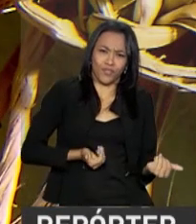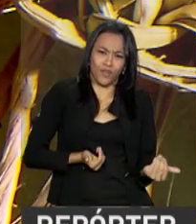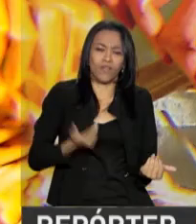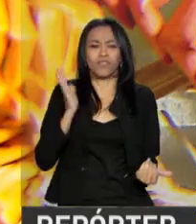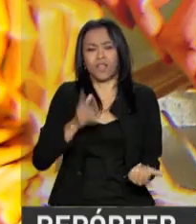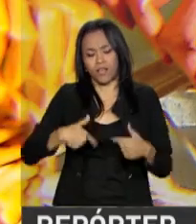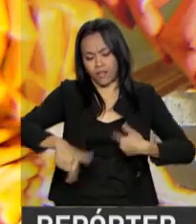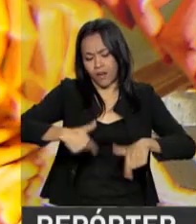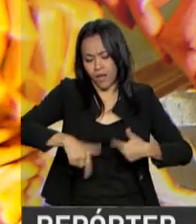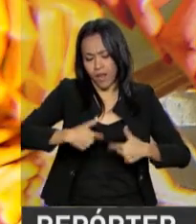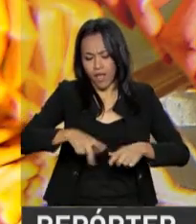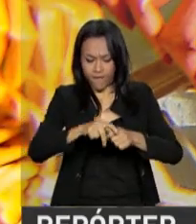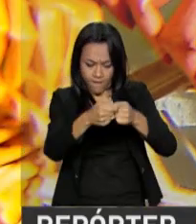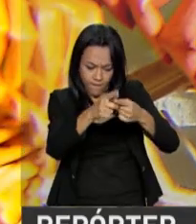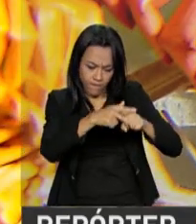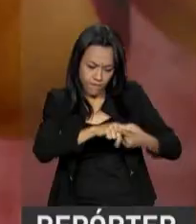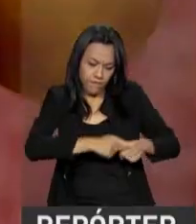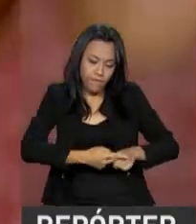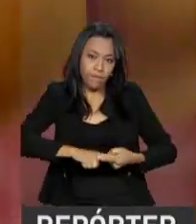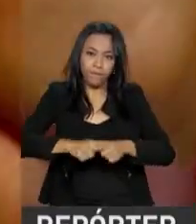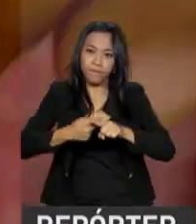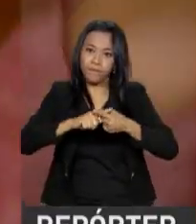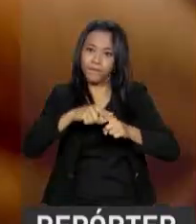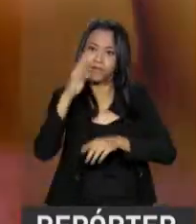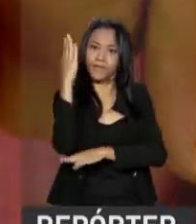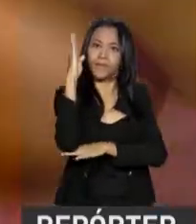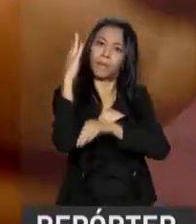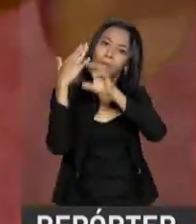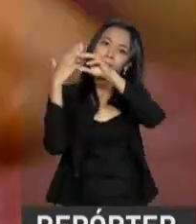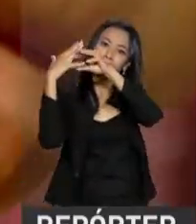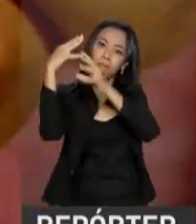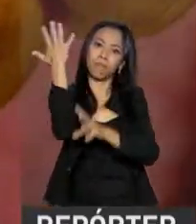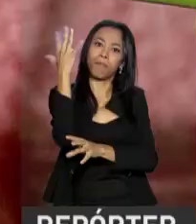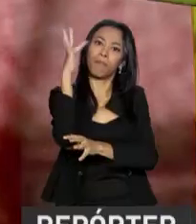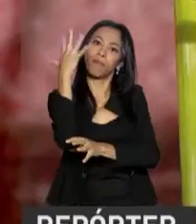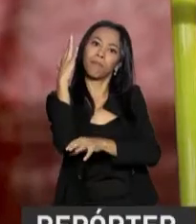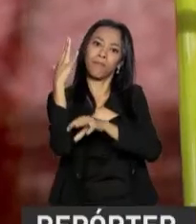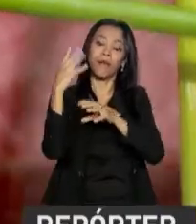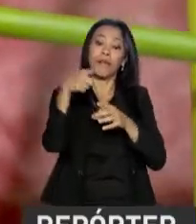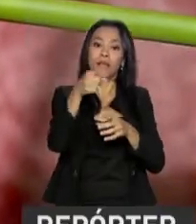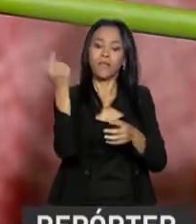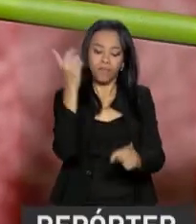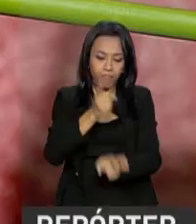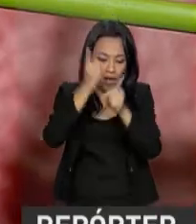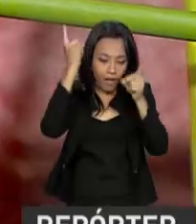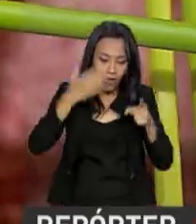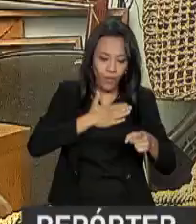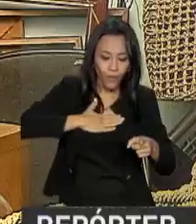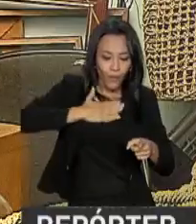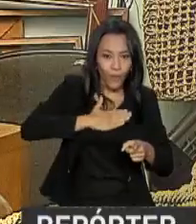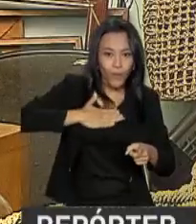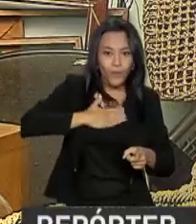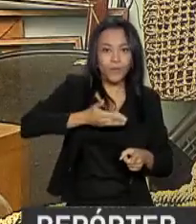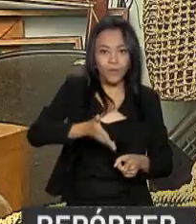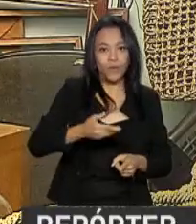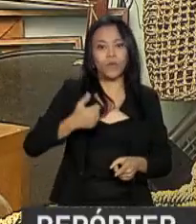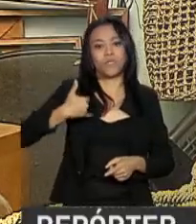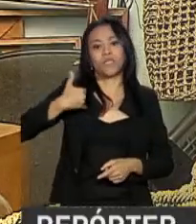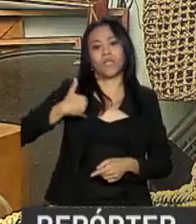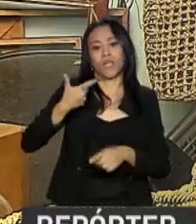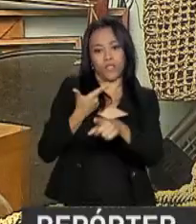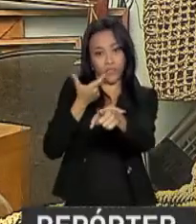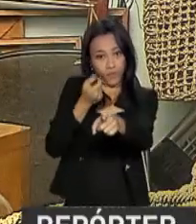trabalhava com a palha de carnaúba aos 13 anos ele descobriu o gosto pelas tramas aos 20